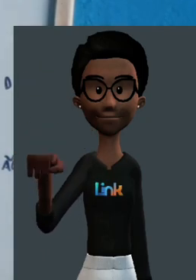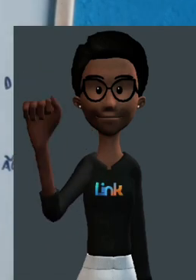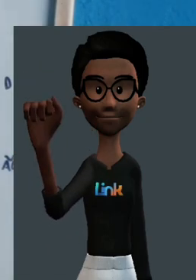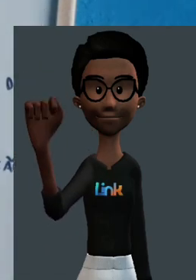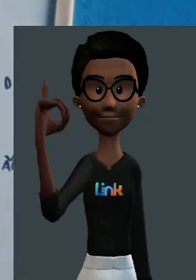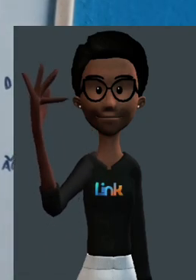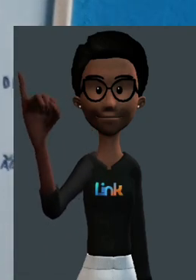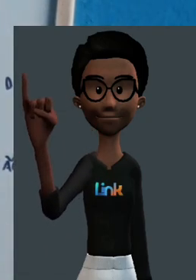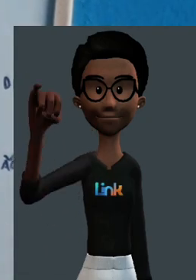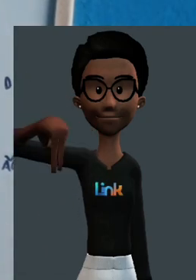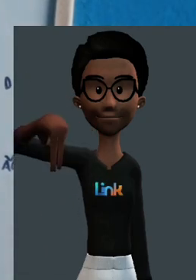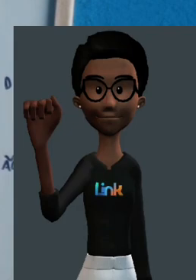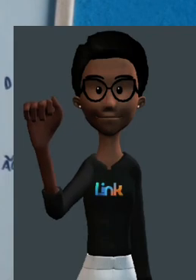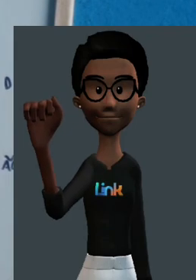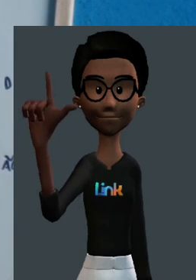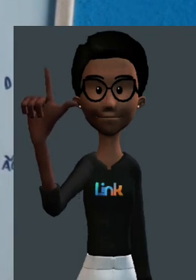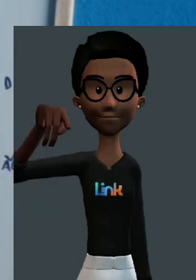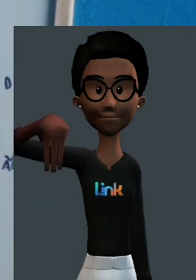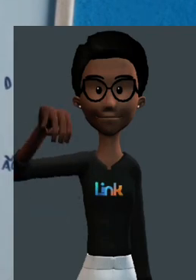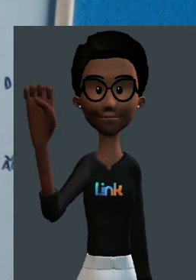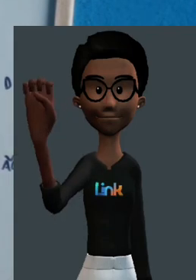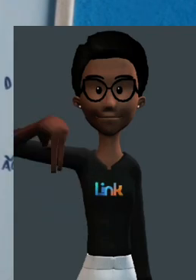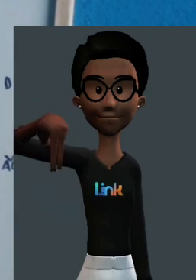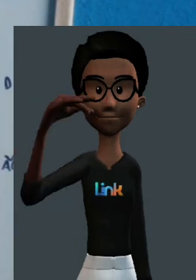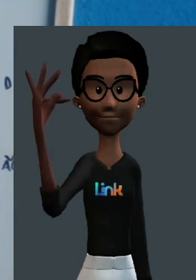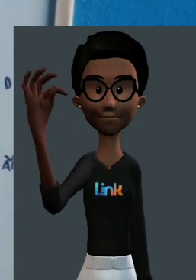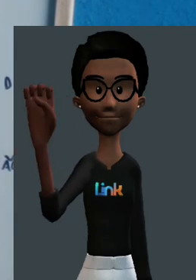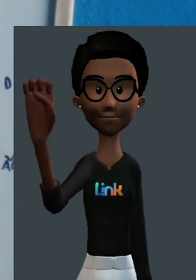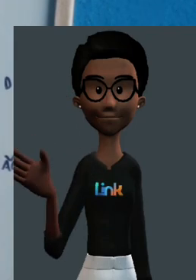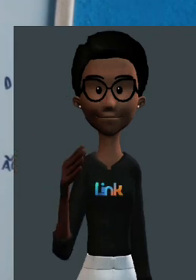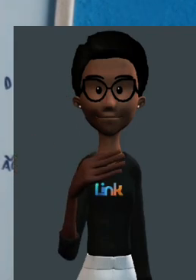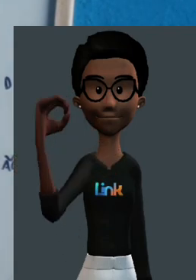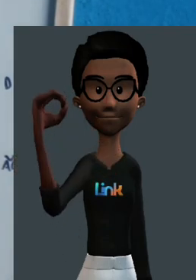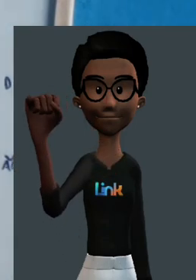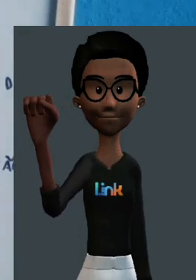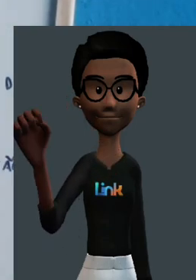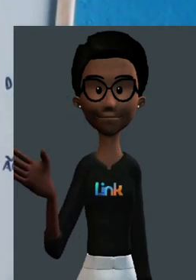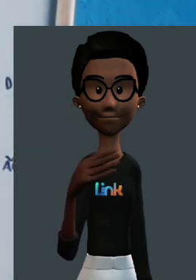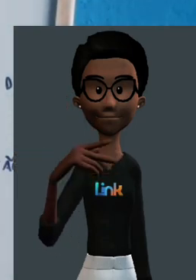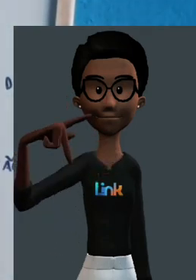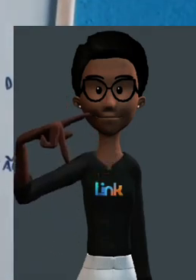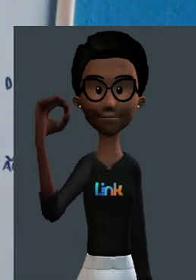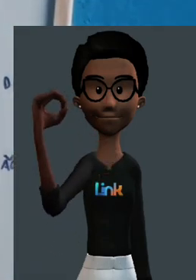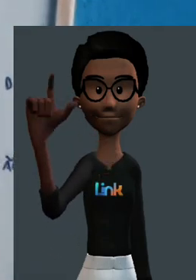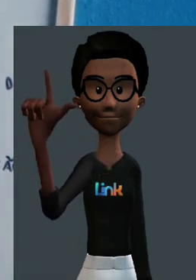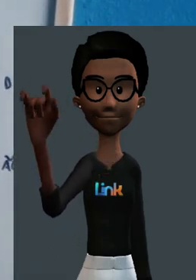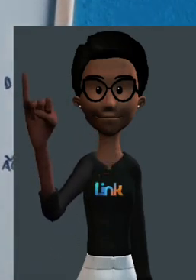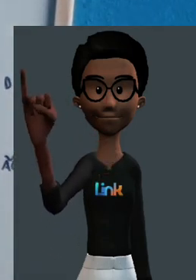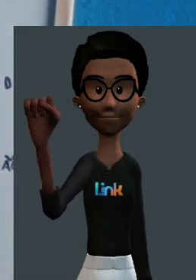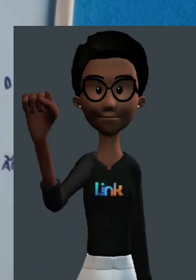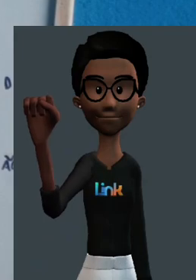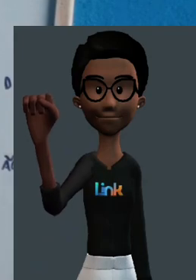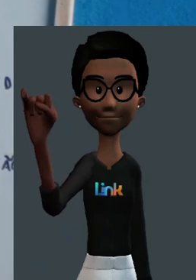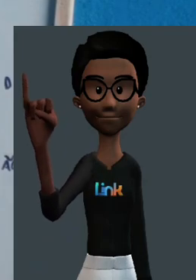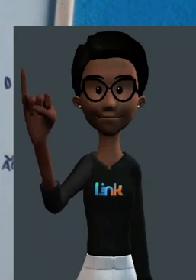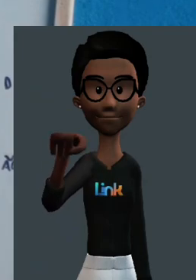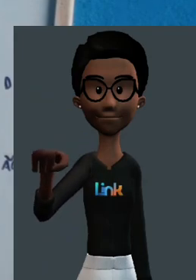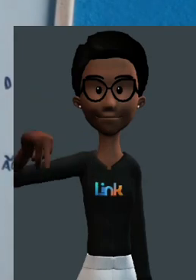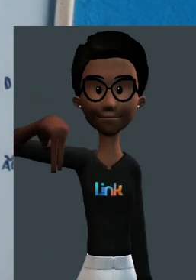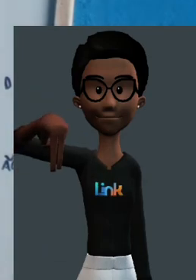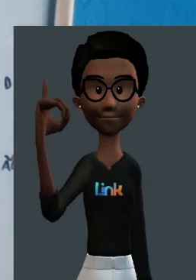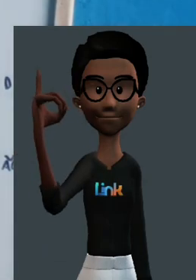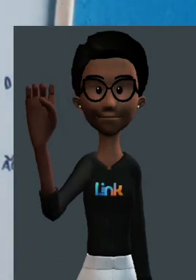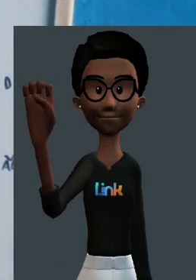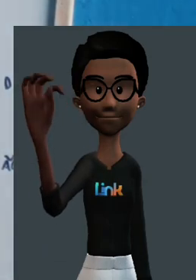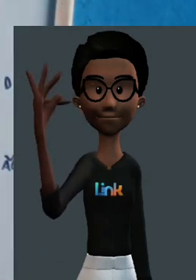ele aqui, por exemplo. João está pronto, então ele chamou um táxi. No caso, esse ele saiu, esse ele seria a elipse,